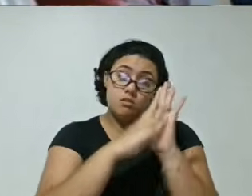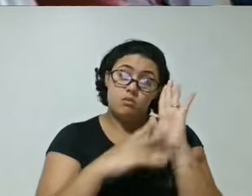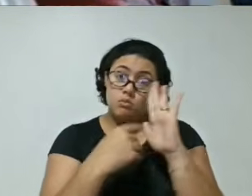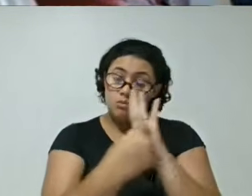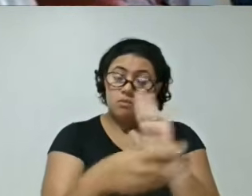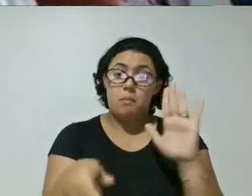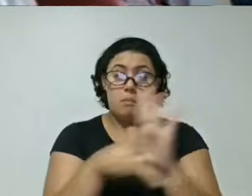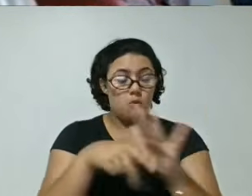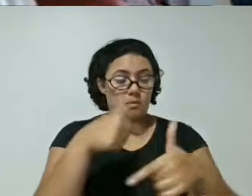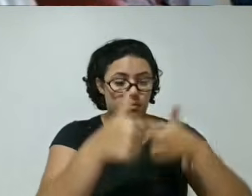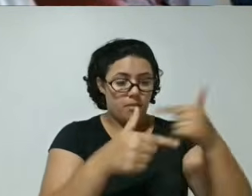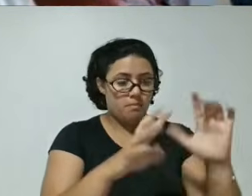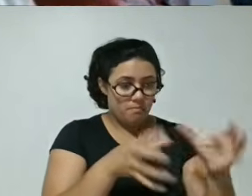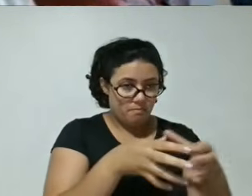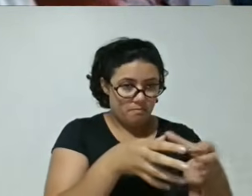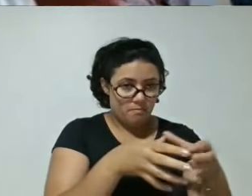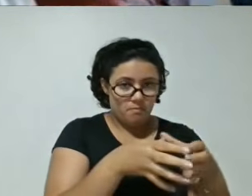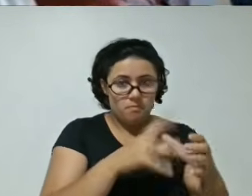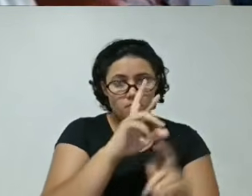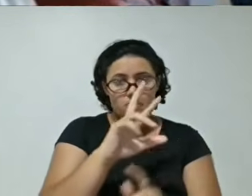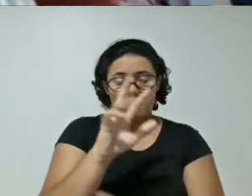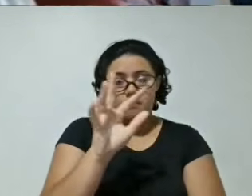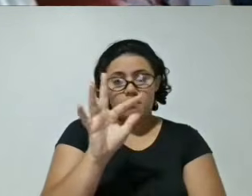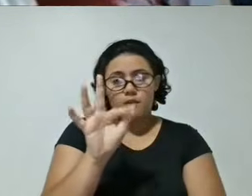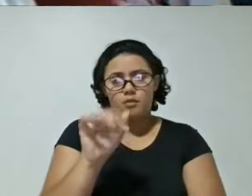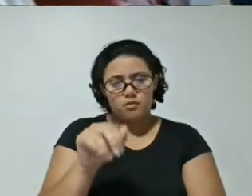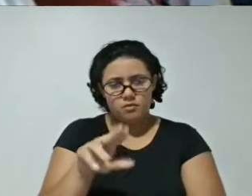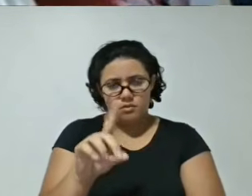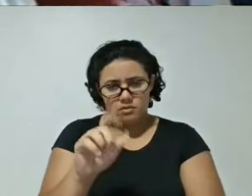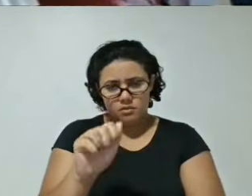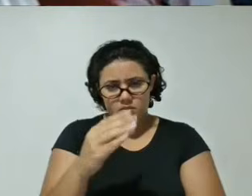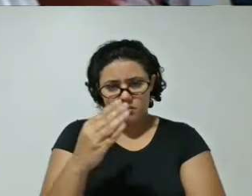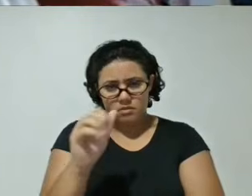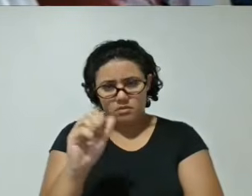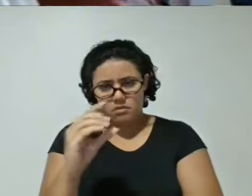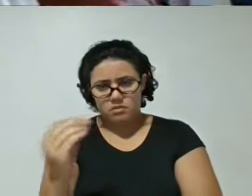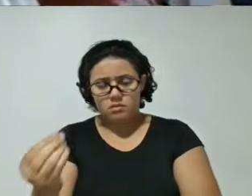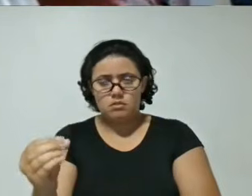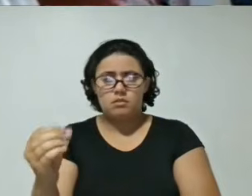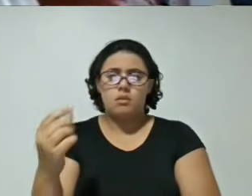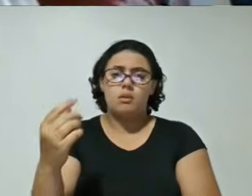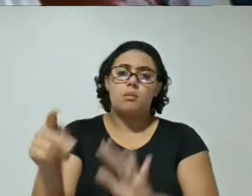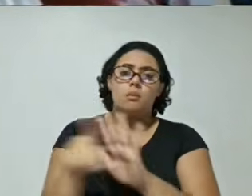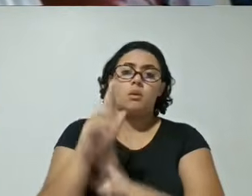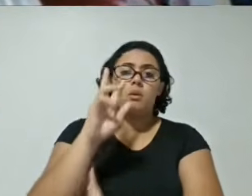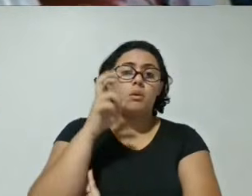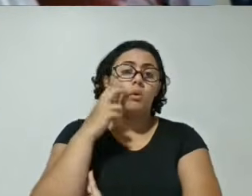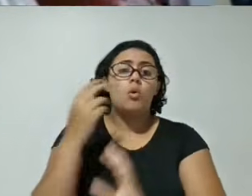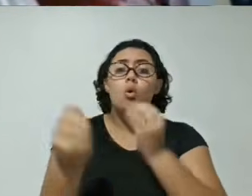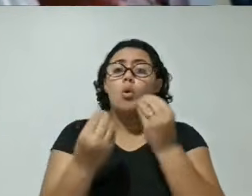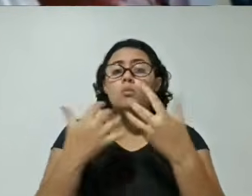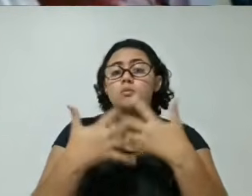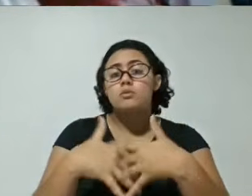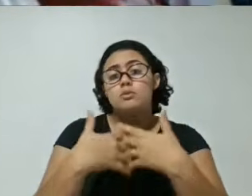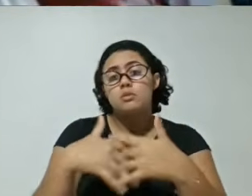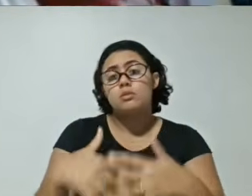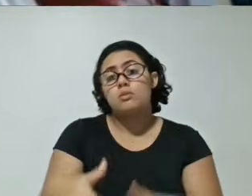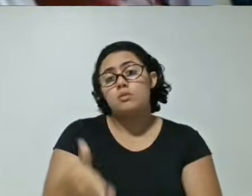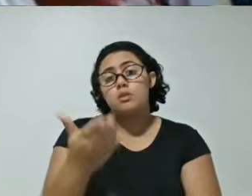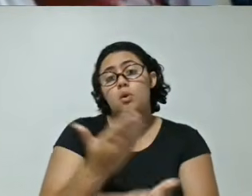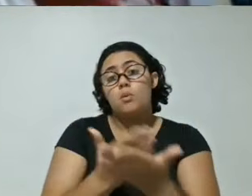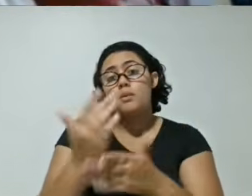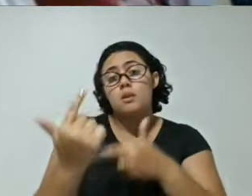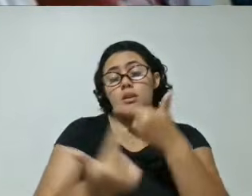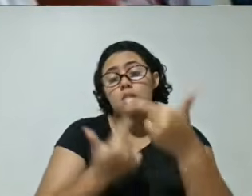Cultura, não é isso? Então, eu queria que você Sim. contasse para a gente um pouquinho como que foi quando foi que você começou a trabalhar no